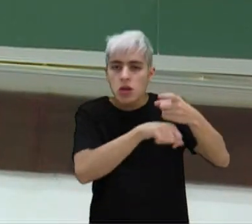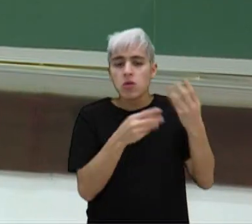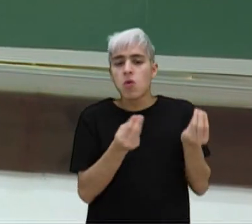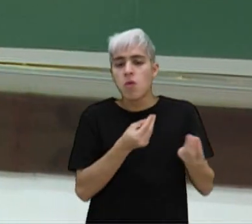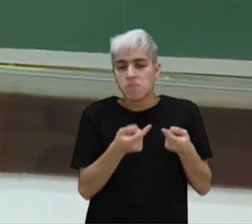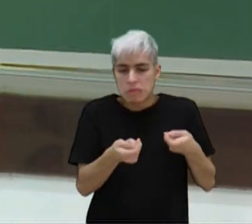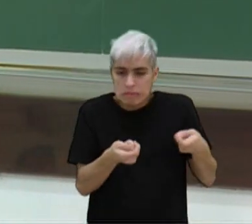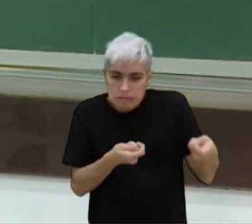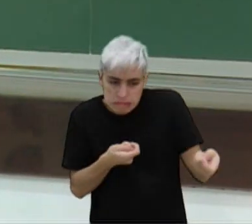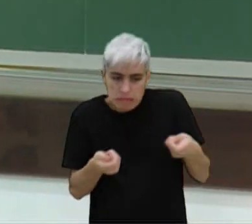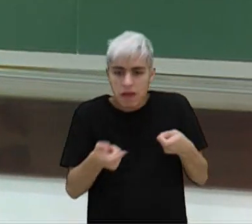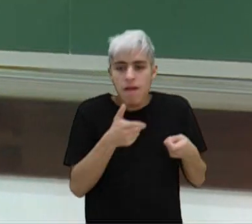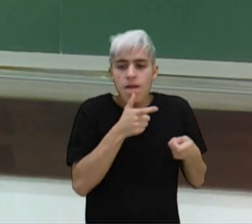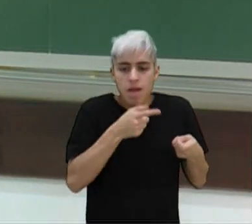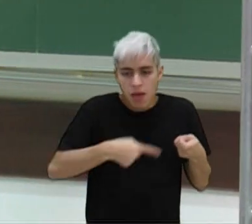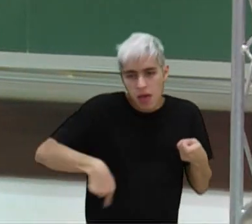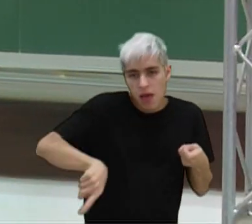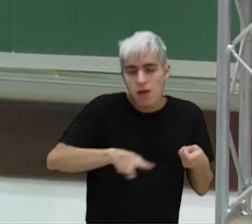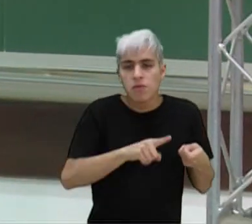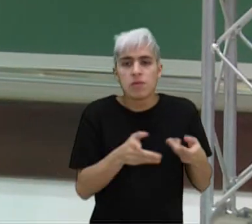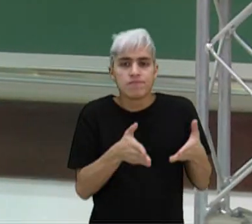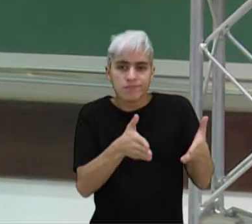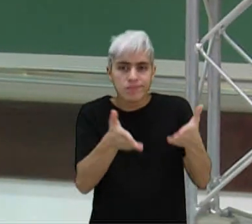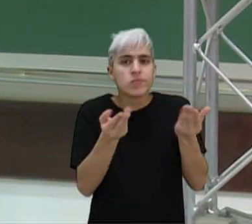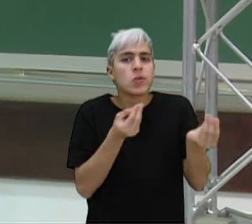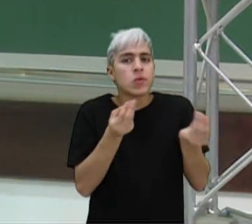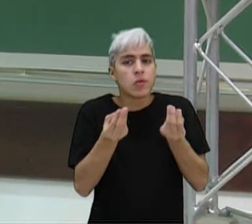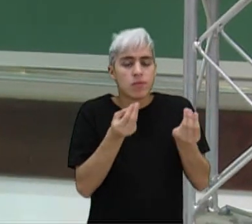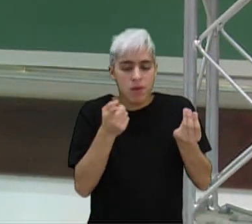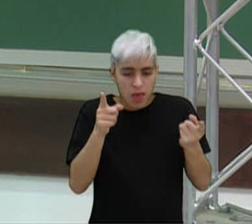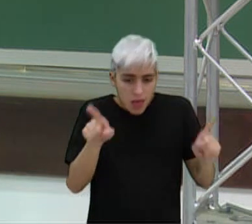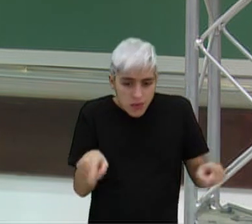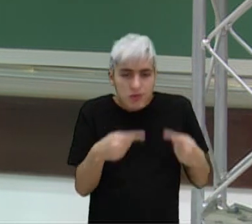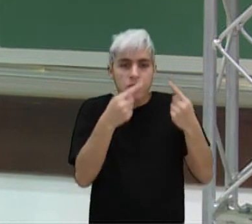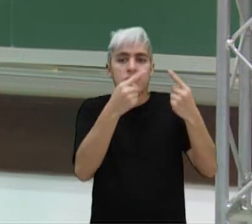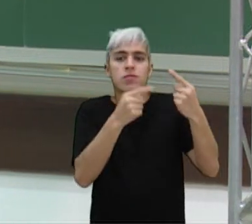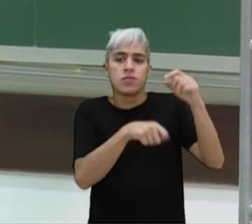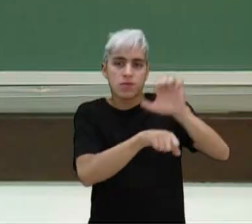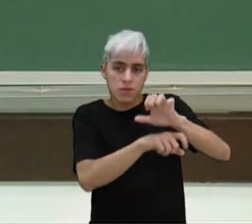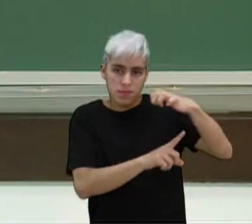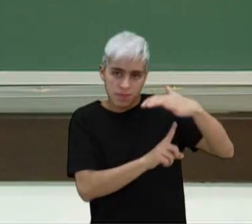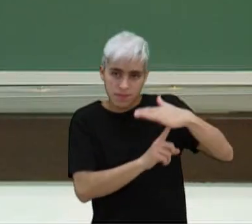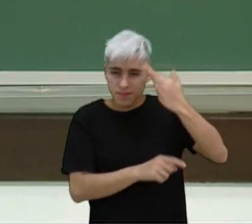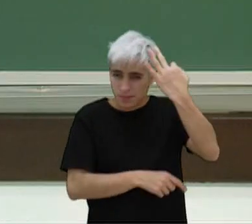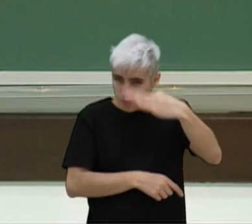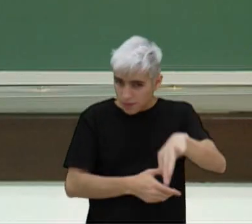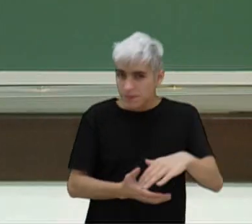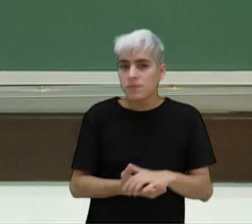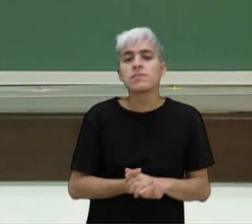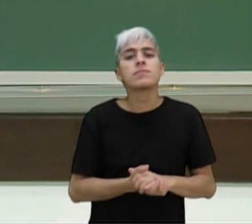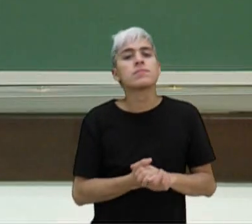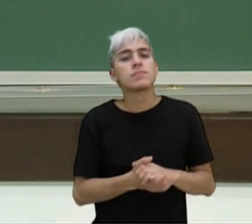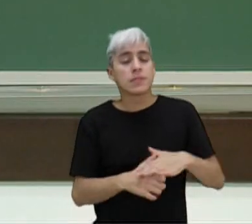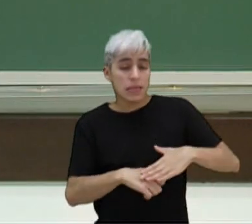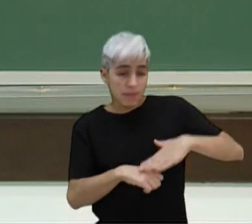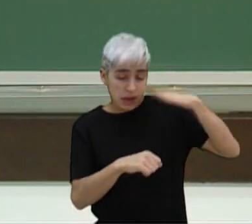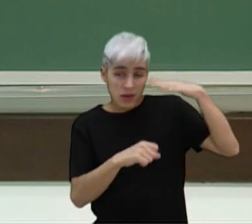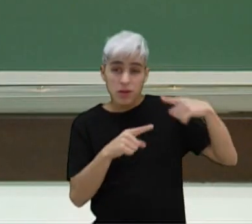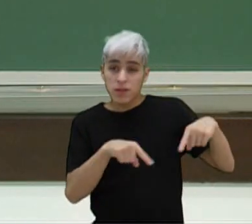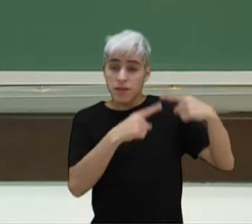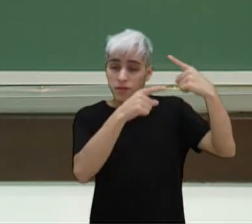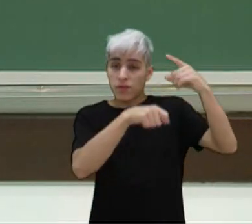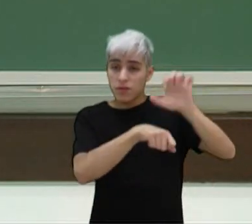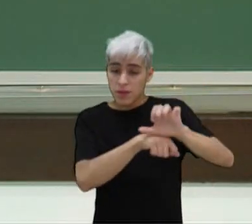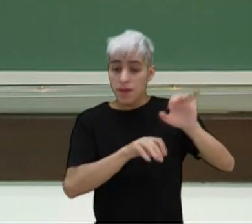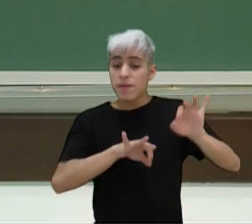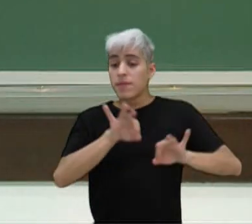drenagem, então, das águas pluviais. Aí. Então, esse seria o grande desafio aí do Paraná, certo? Então, o maior desafio do Estado é desenvolver